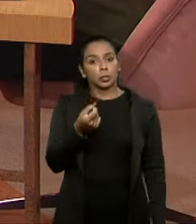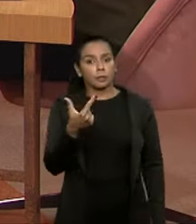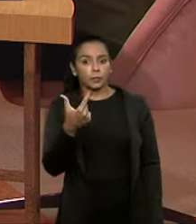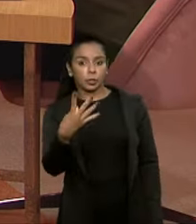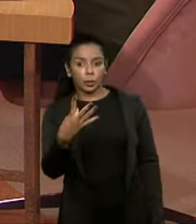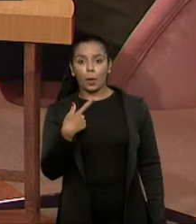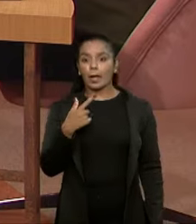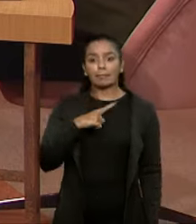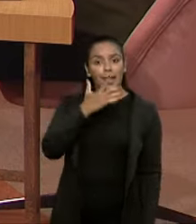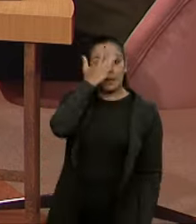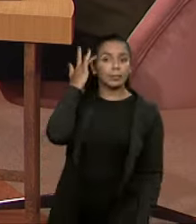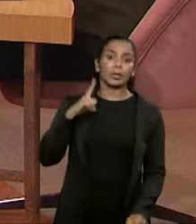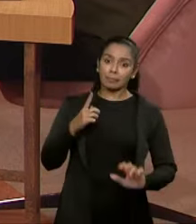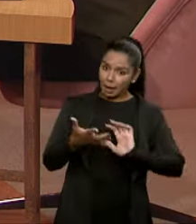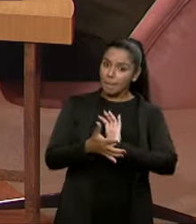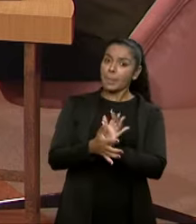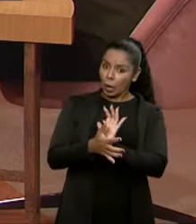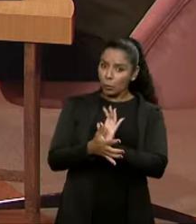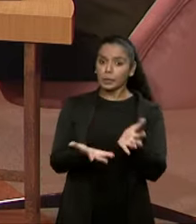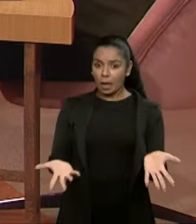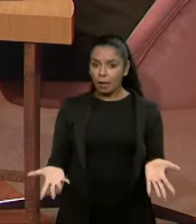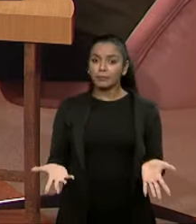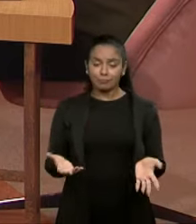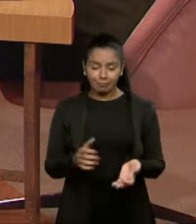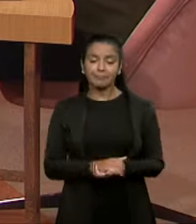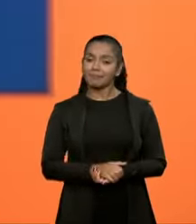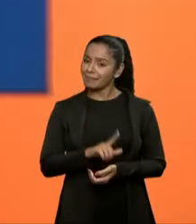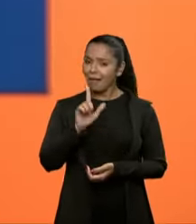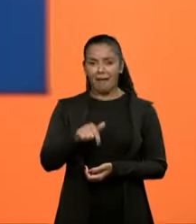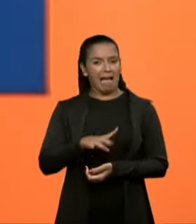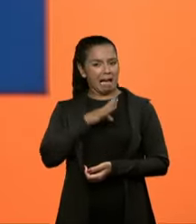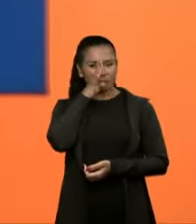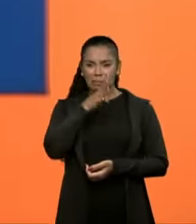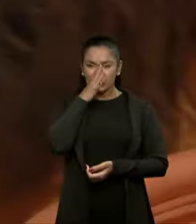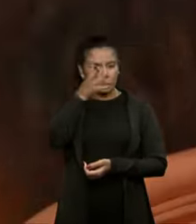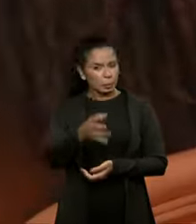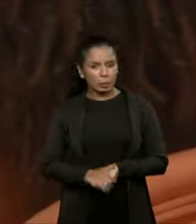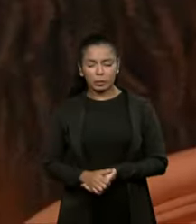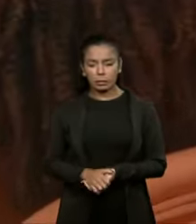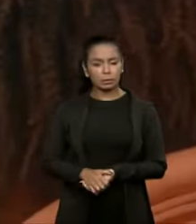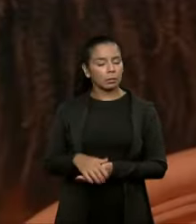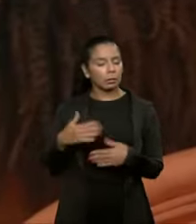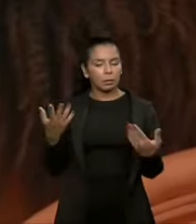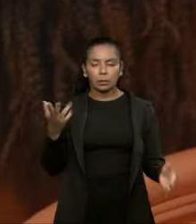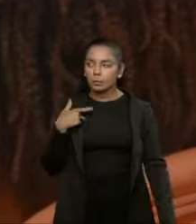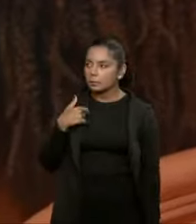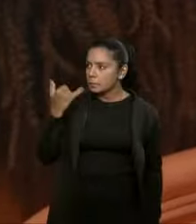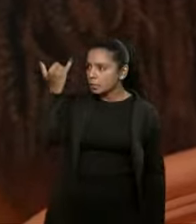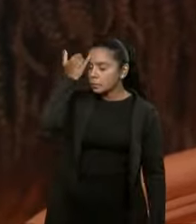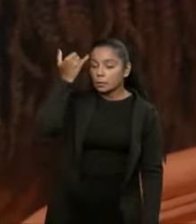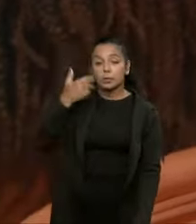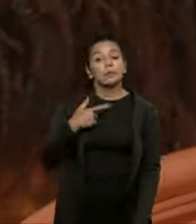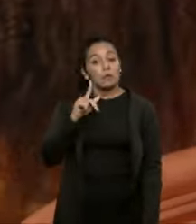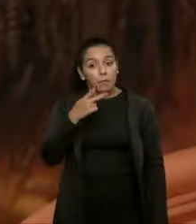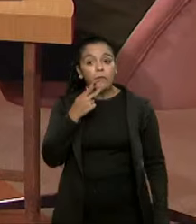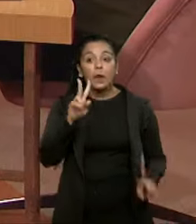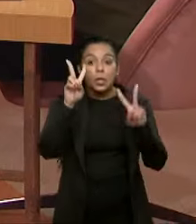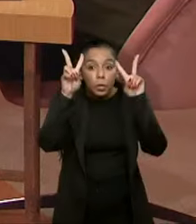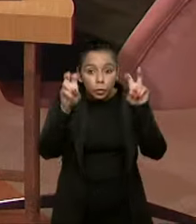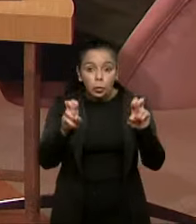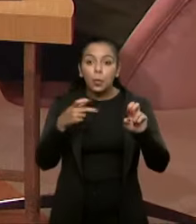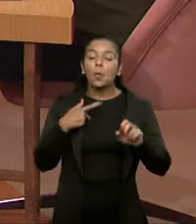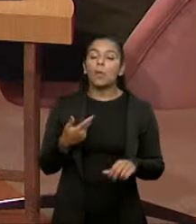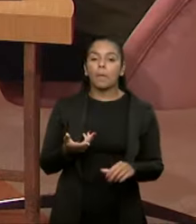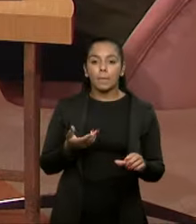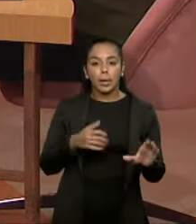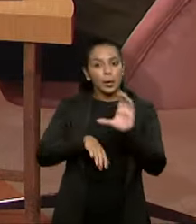gente que ainda tem preconceito, porra. É isso. É um absurdo. Que preguiça. Mas é uma forma de entrar, a partir da cultura. É uma forma de entrar.